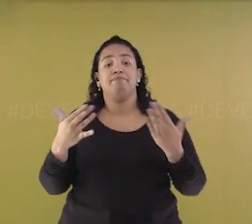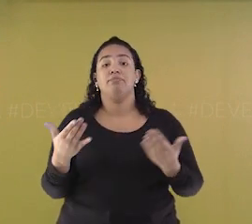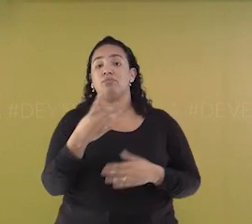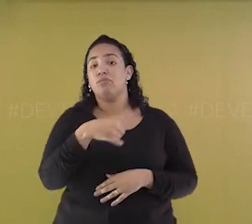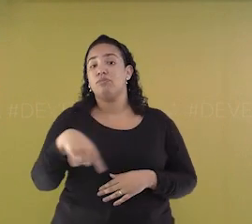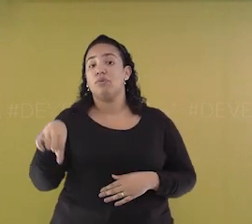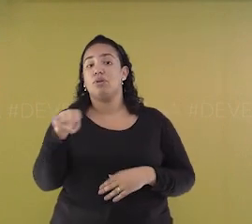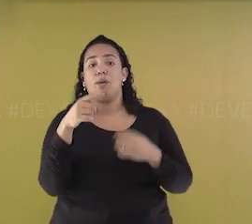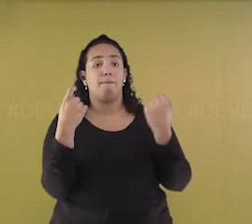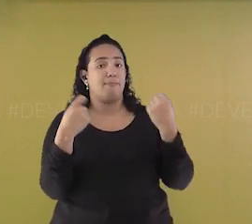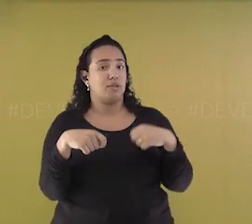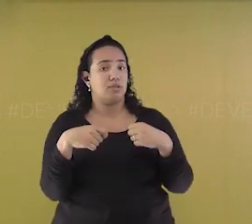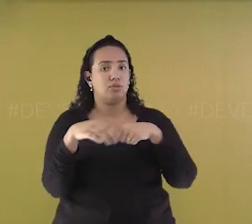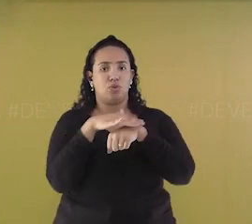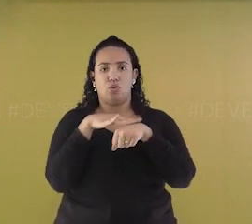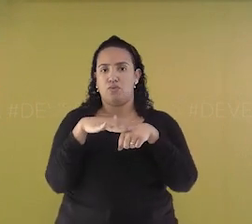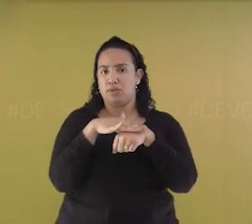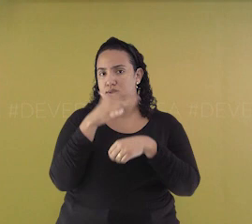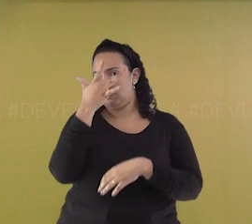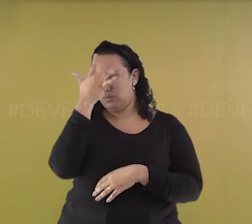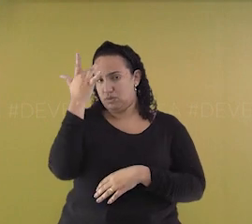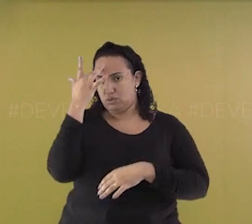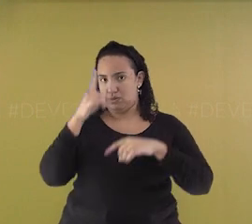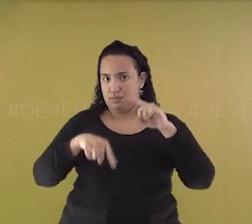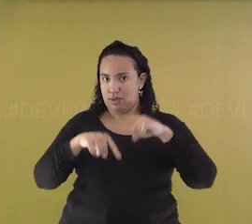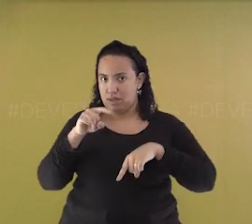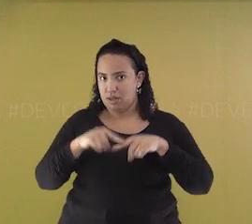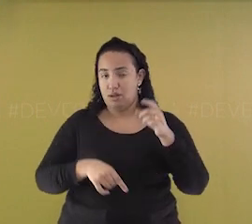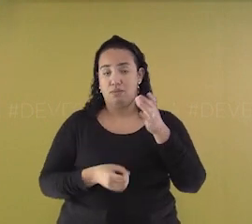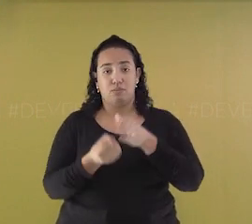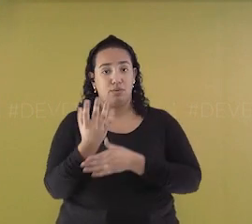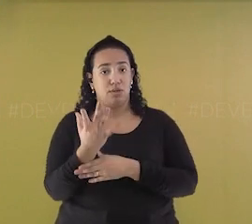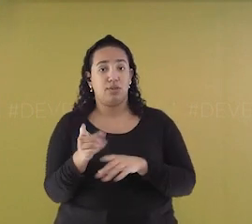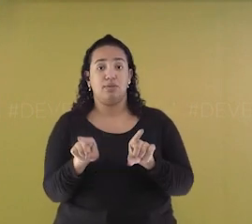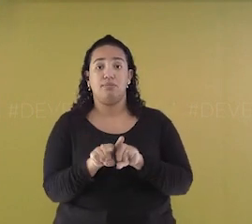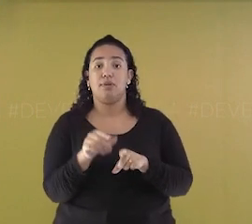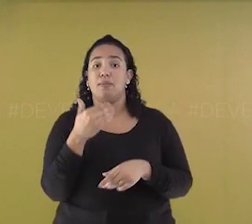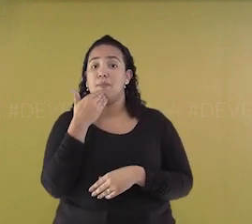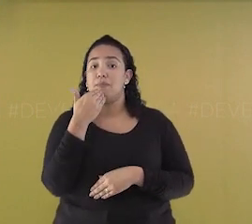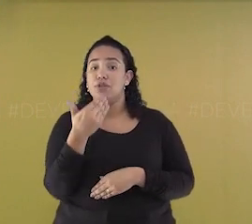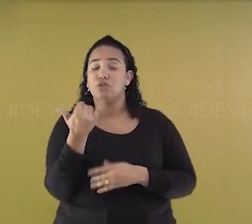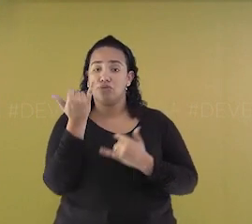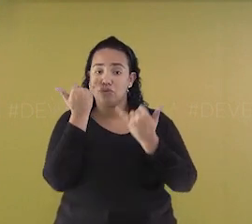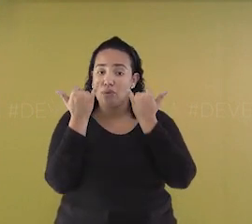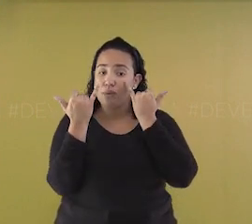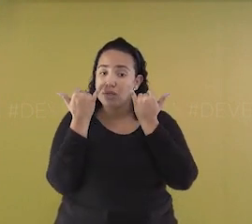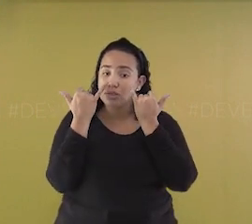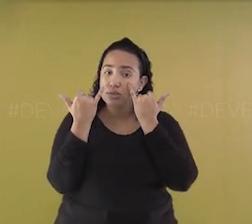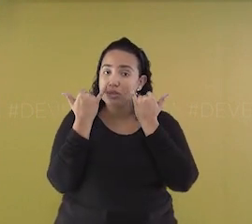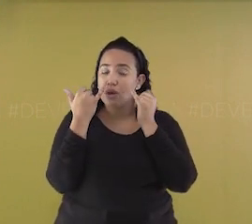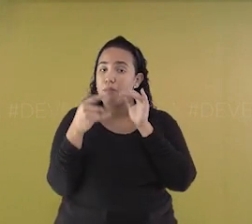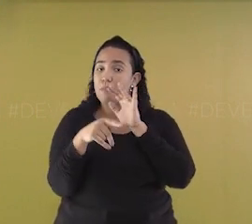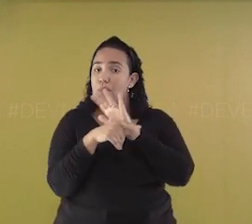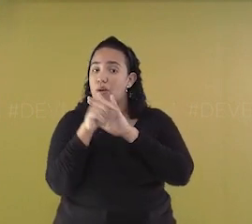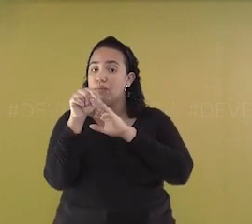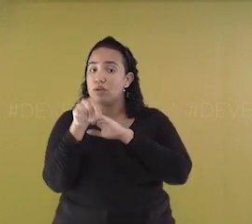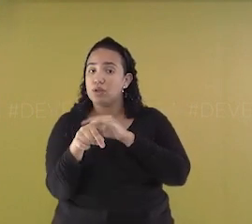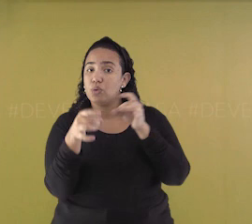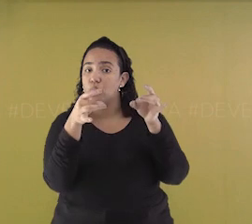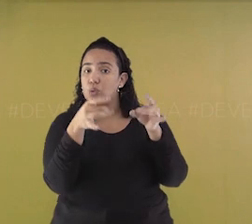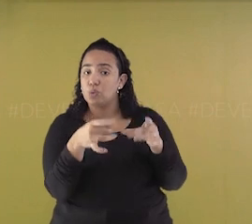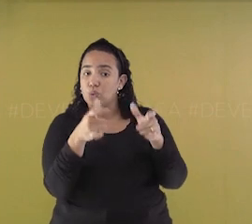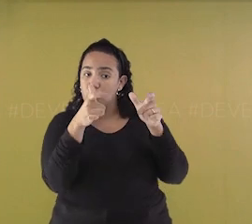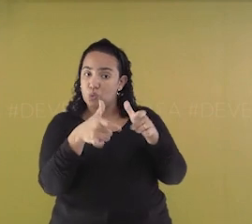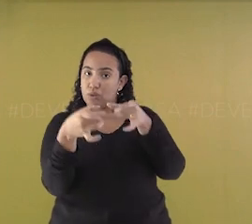Então, precisamos entrar em contato com o fabricante do produto e solicitar informações a respeito